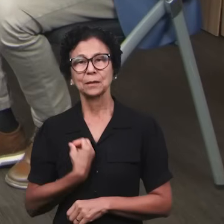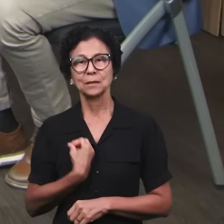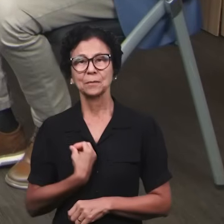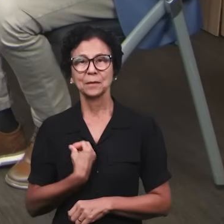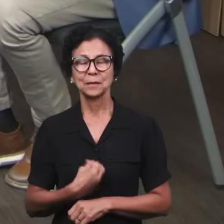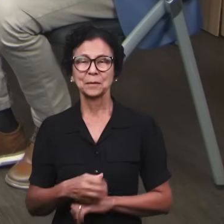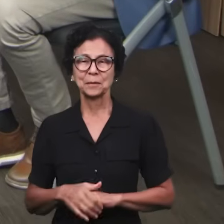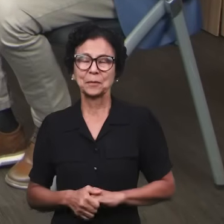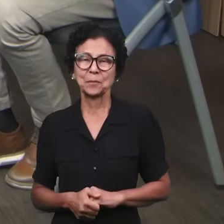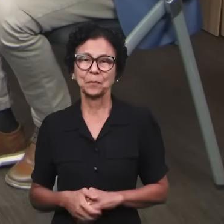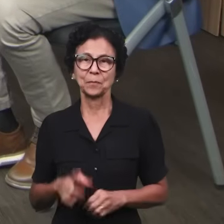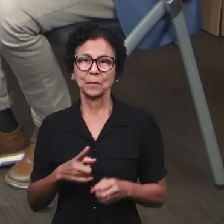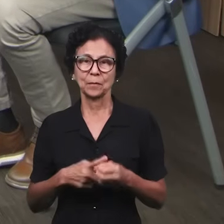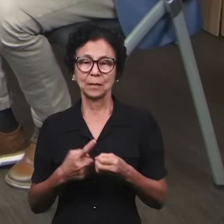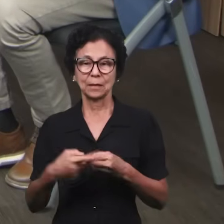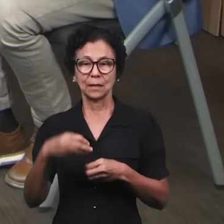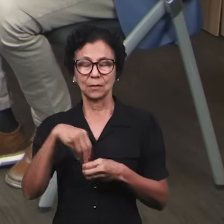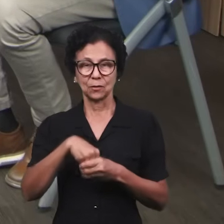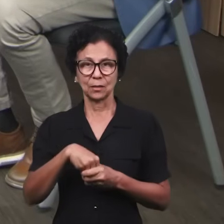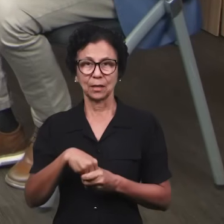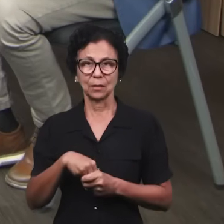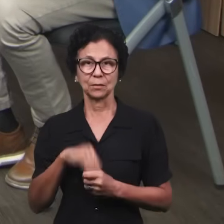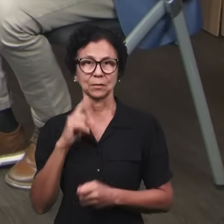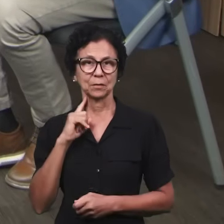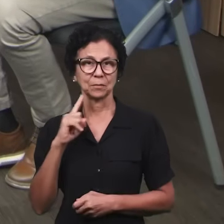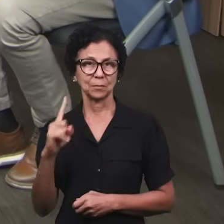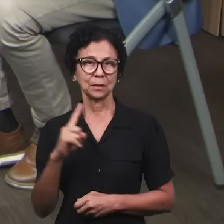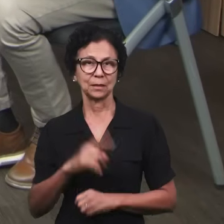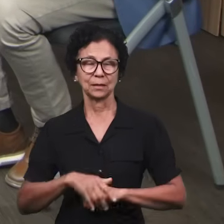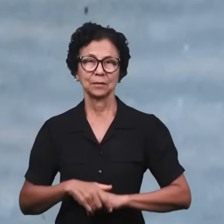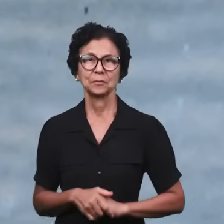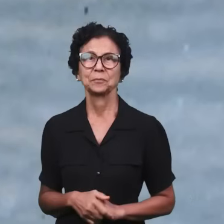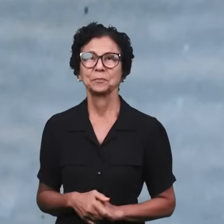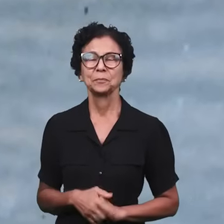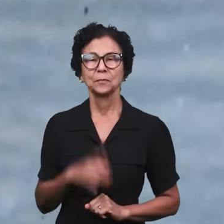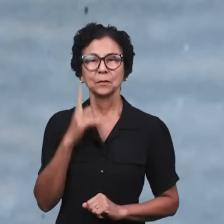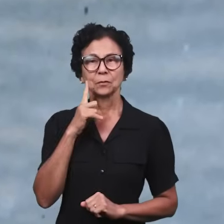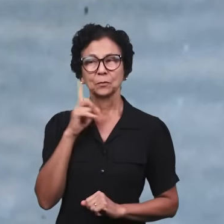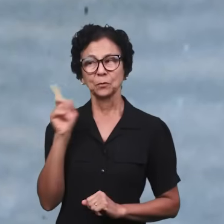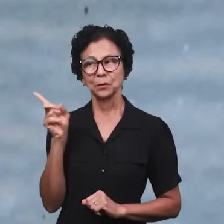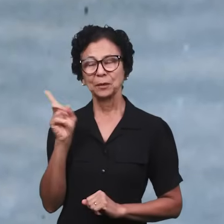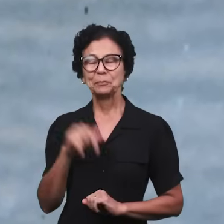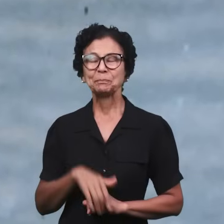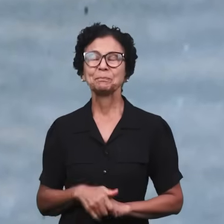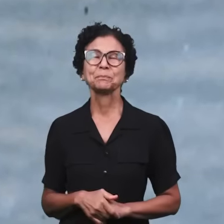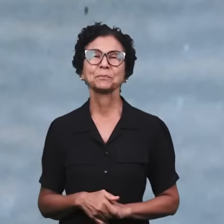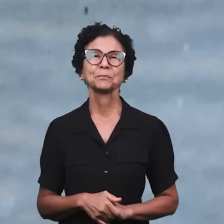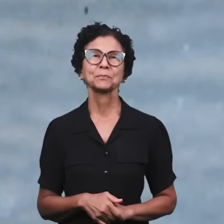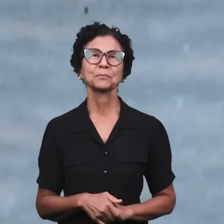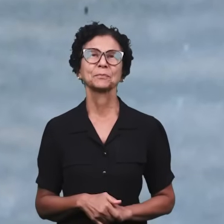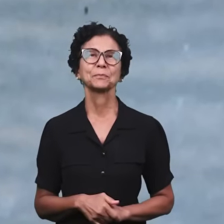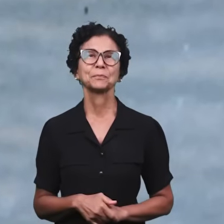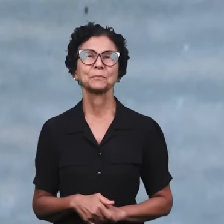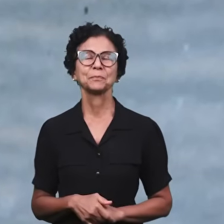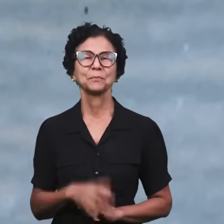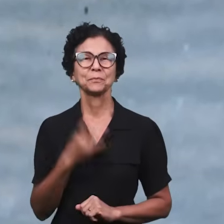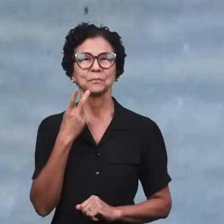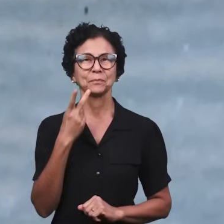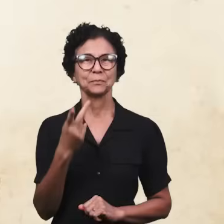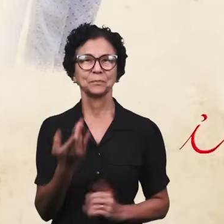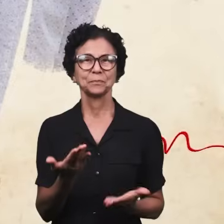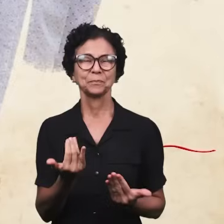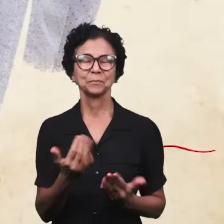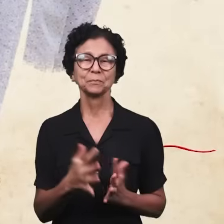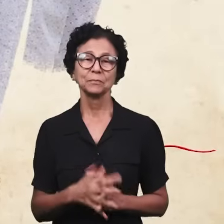da Cidade Jardim, em Minas Gerais. Quem vai falar é Juliane. Juliane, então é com você, minha querida. Fala,